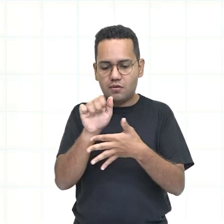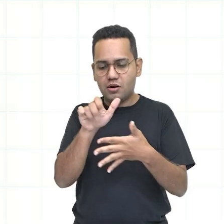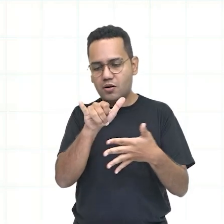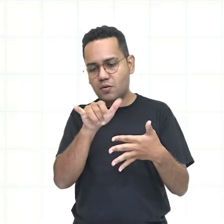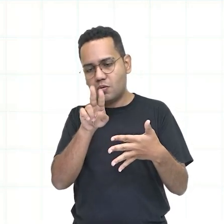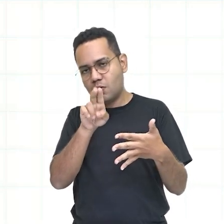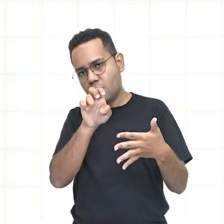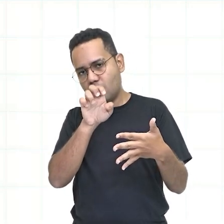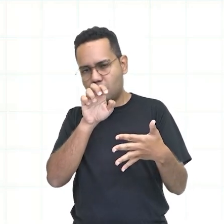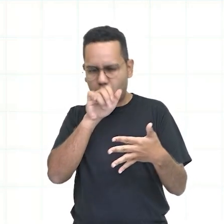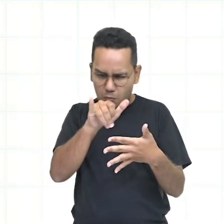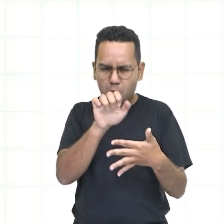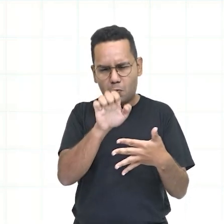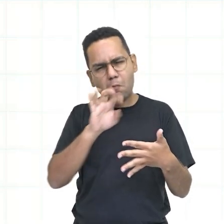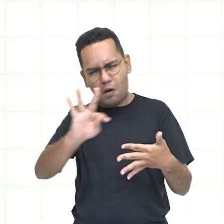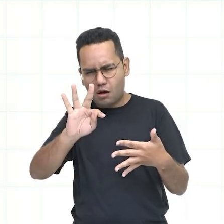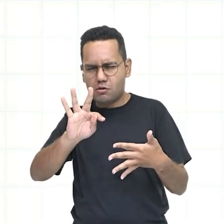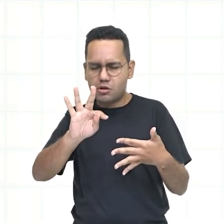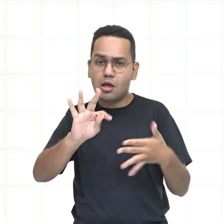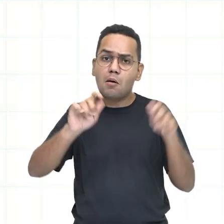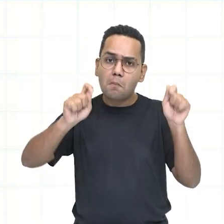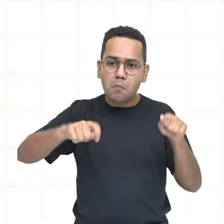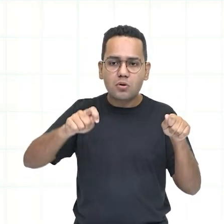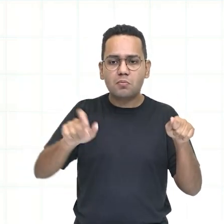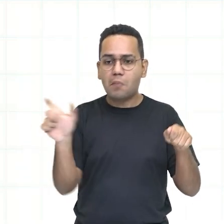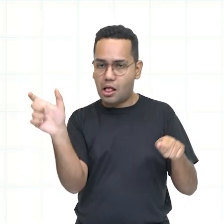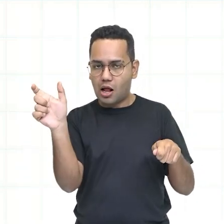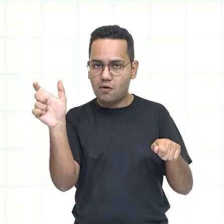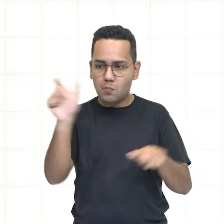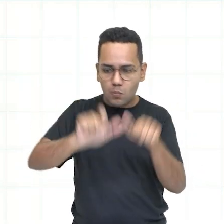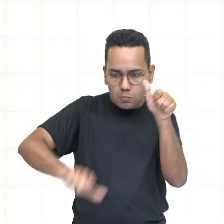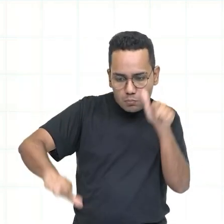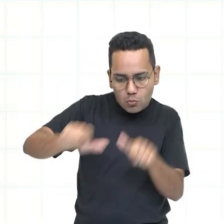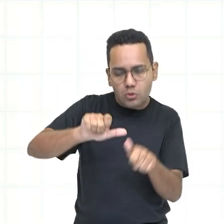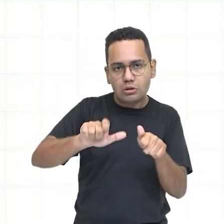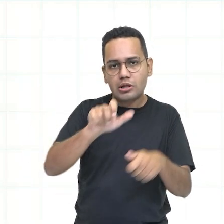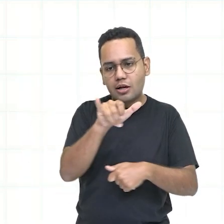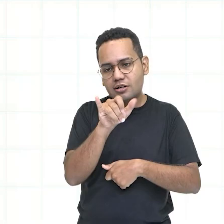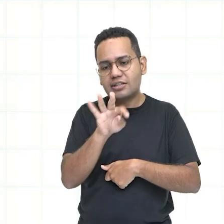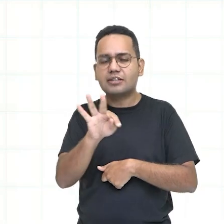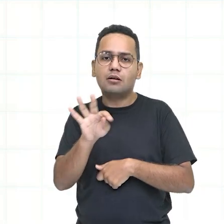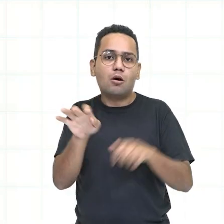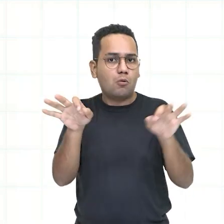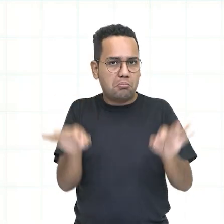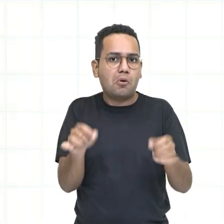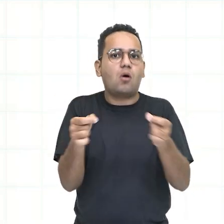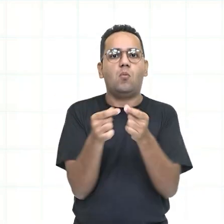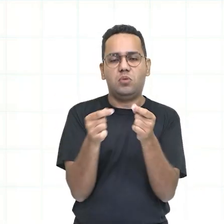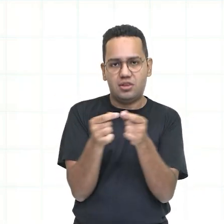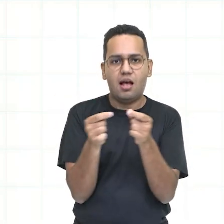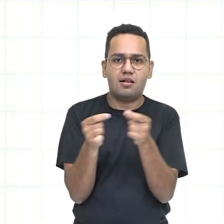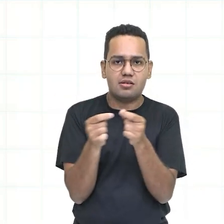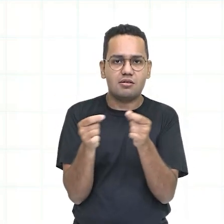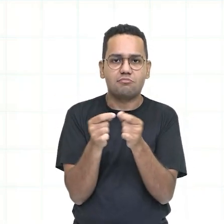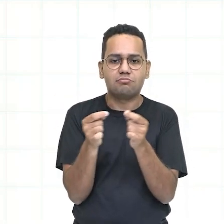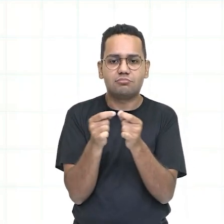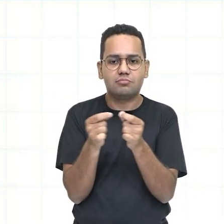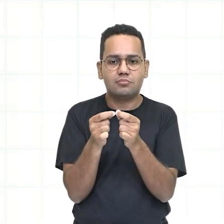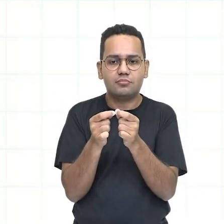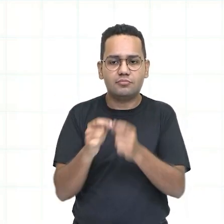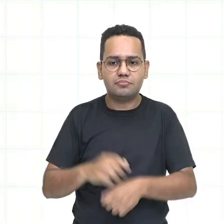frase aí, né? Para fazer essa troca sem mudança de sentido, é a letra